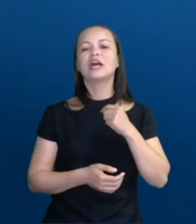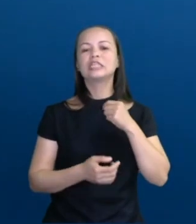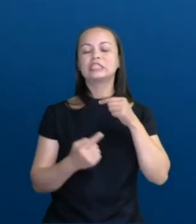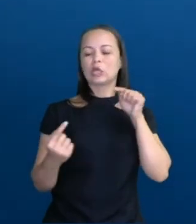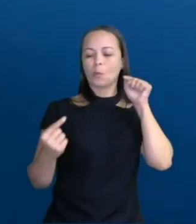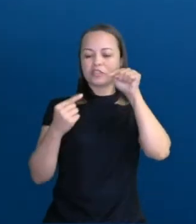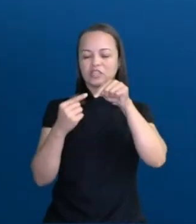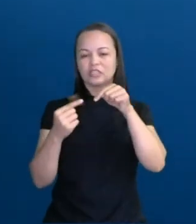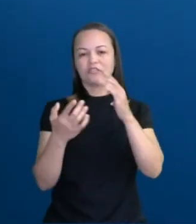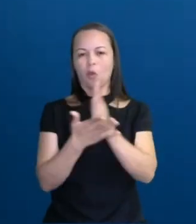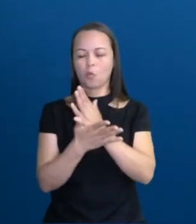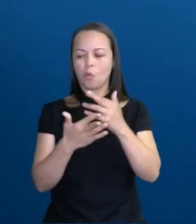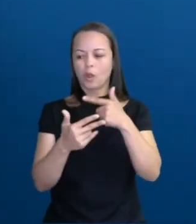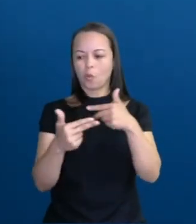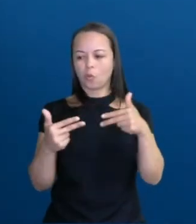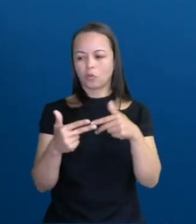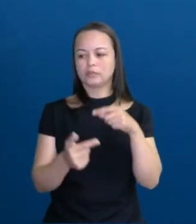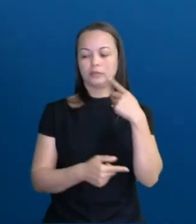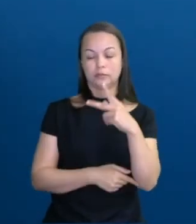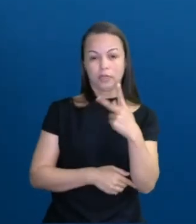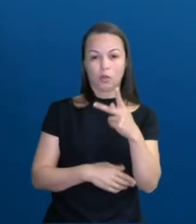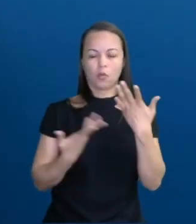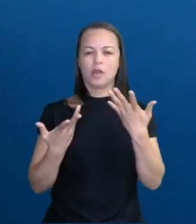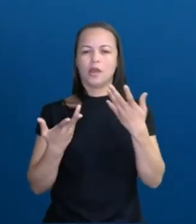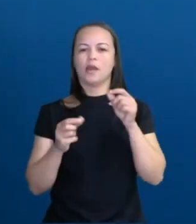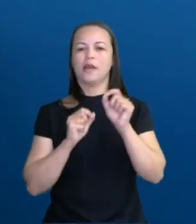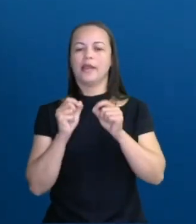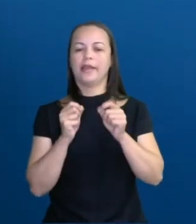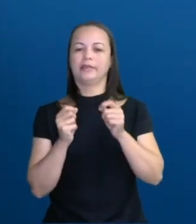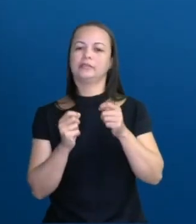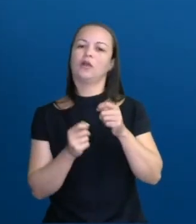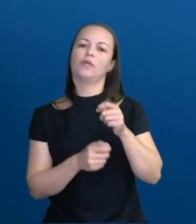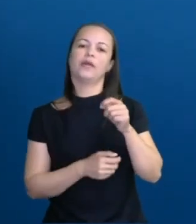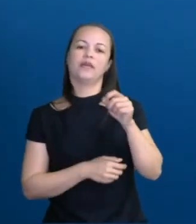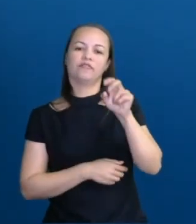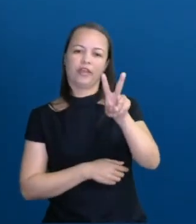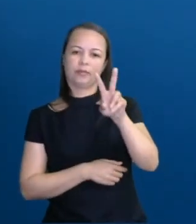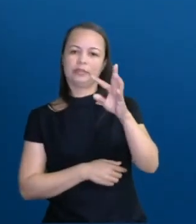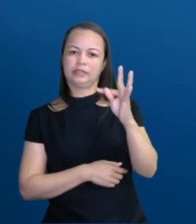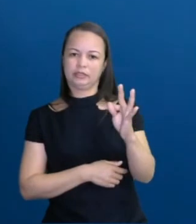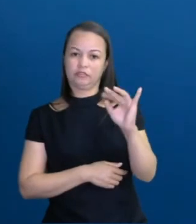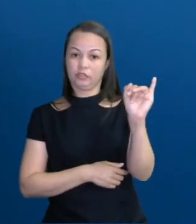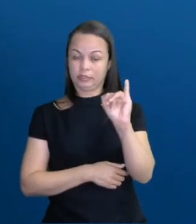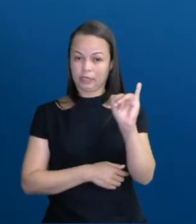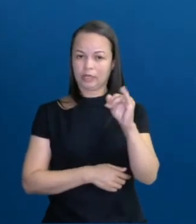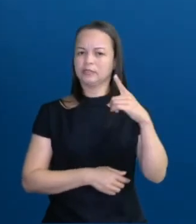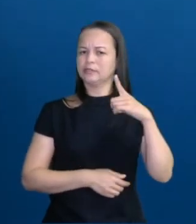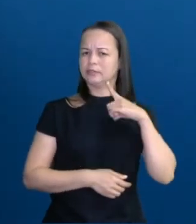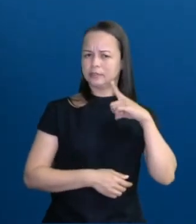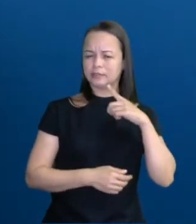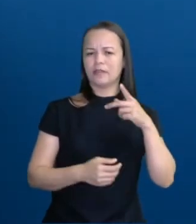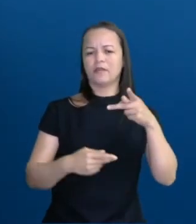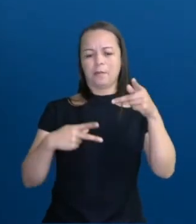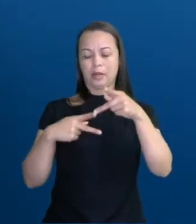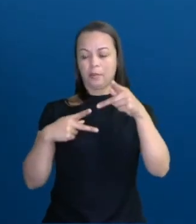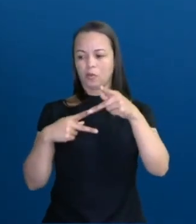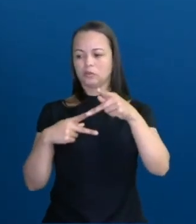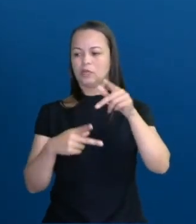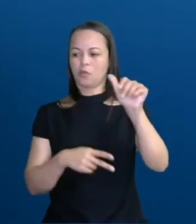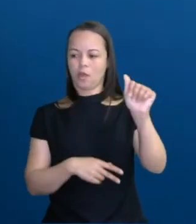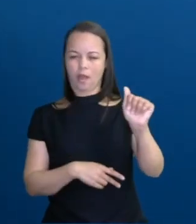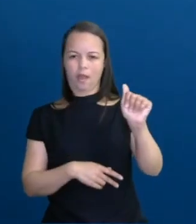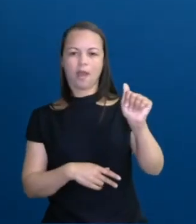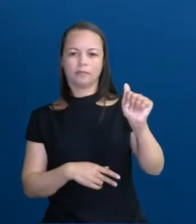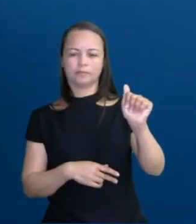objetivar algo tão nesse caso é transitivo indireto então ele sempre vai receber uma preposição